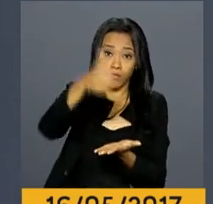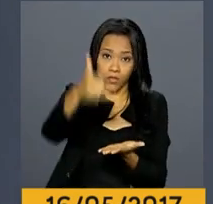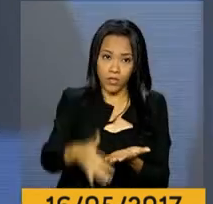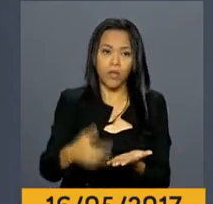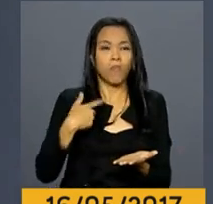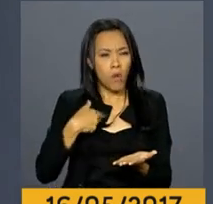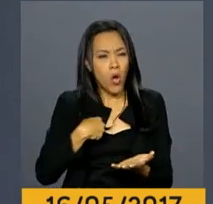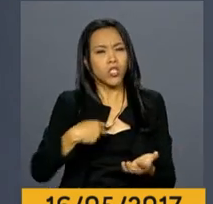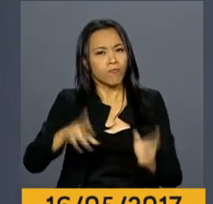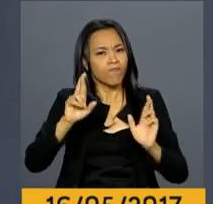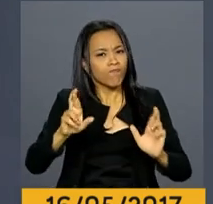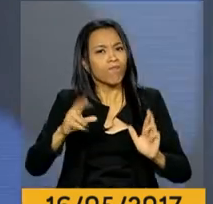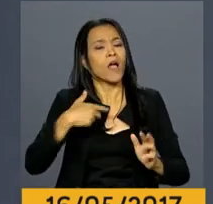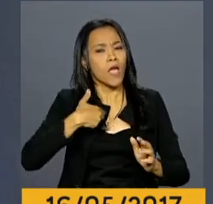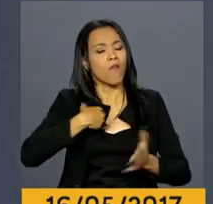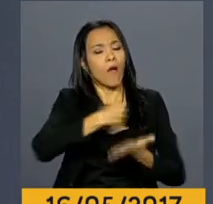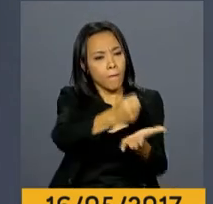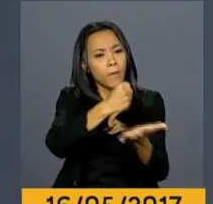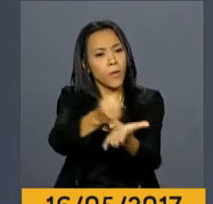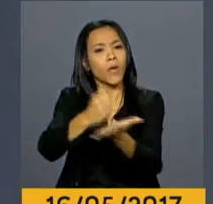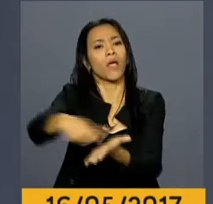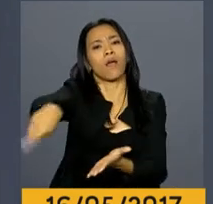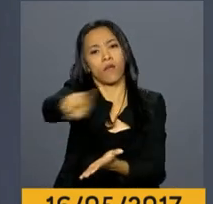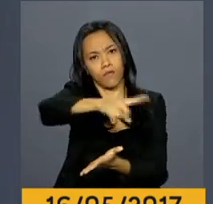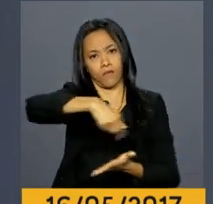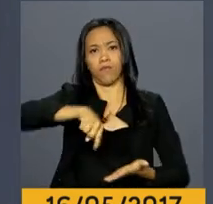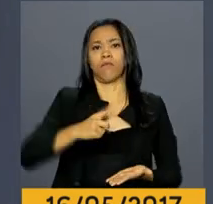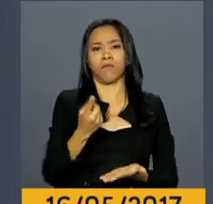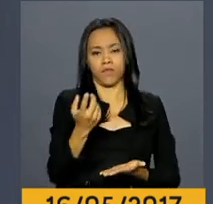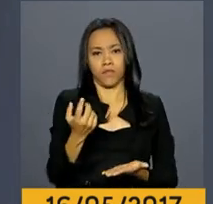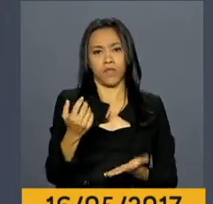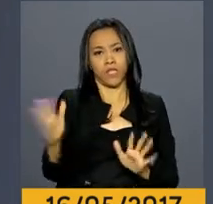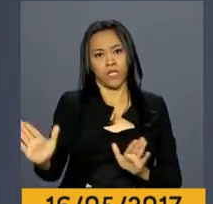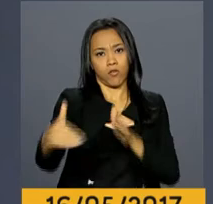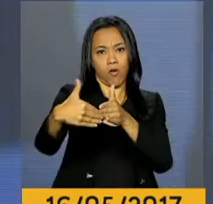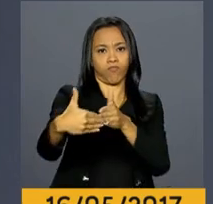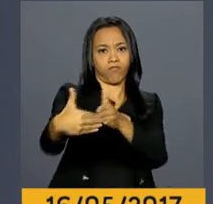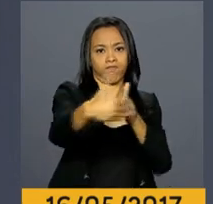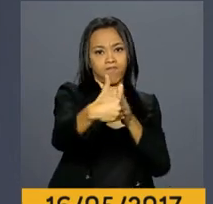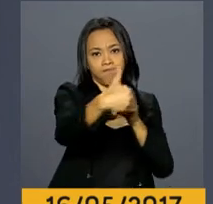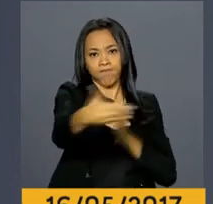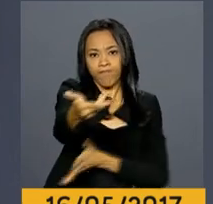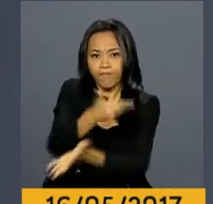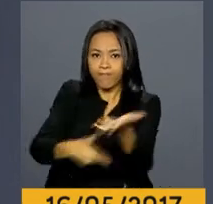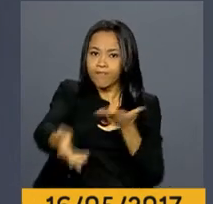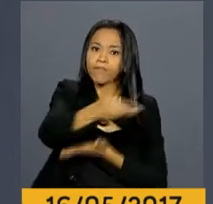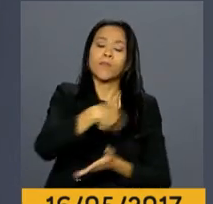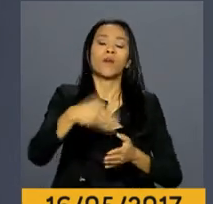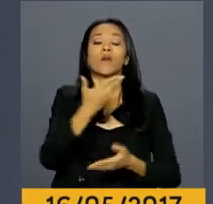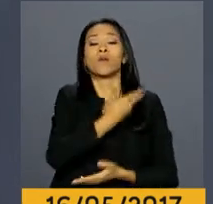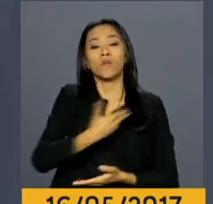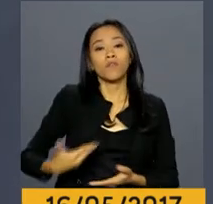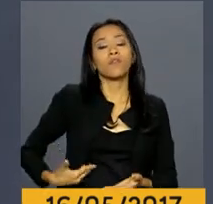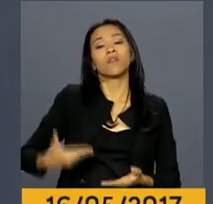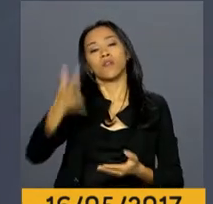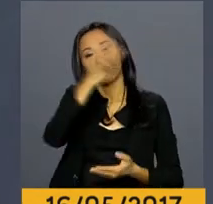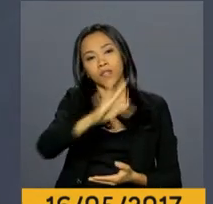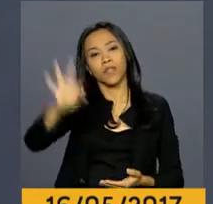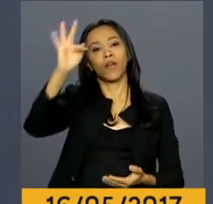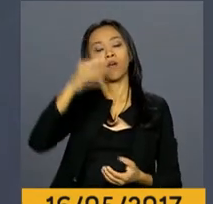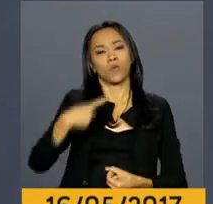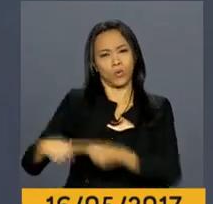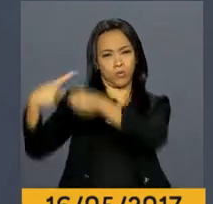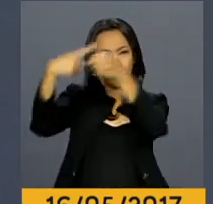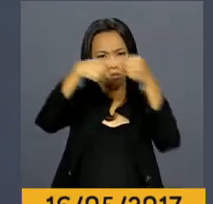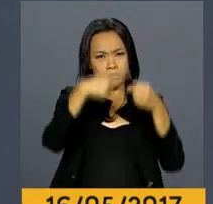com o governo, contem com uma irmanação entre o governo federal, os governos municipais e, naturalmente,